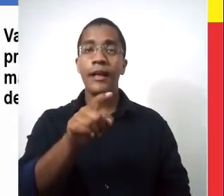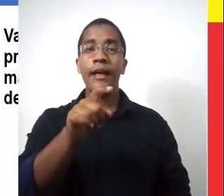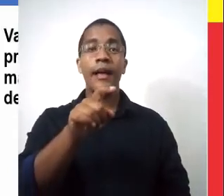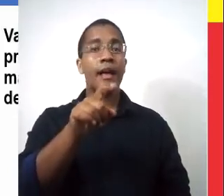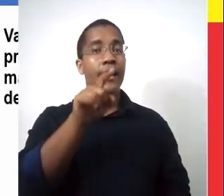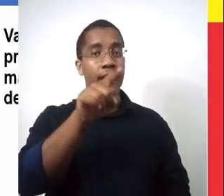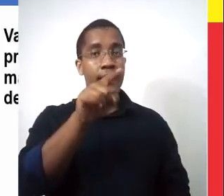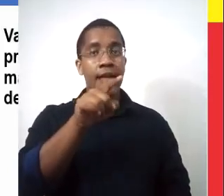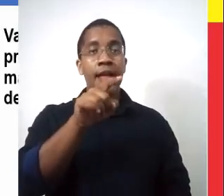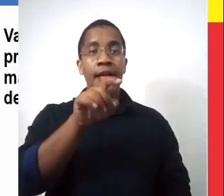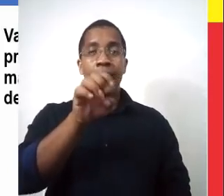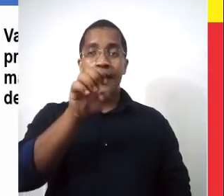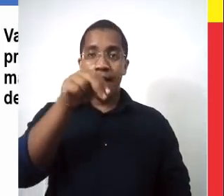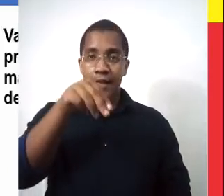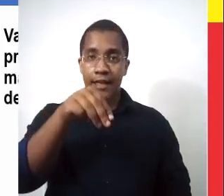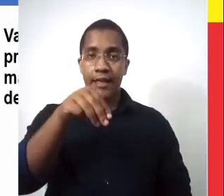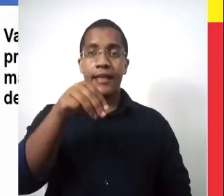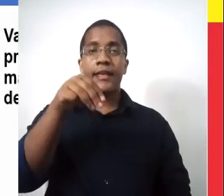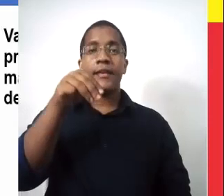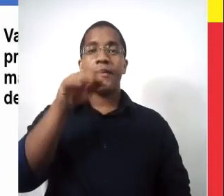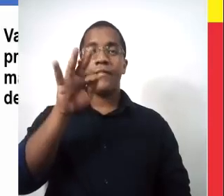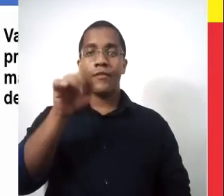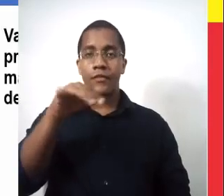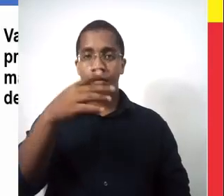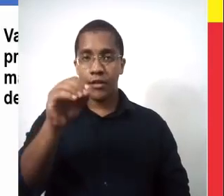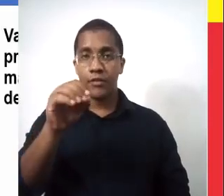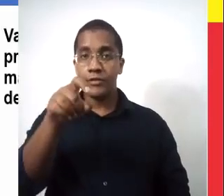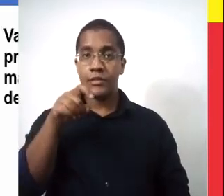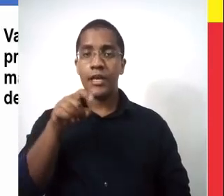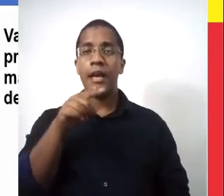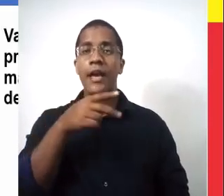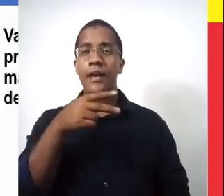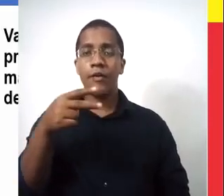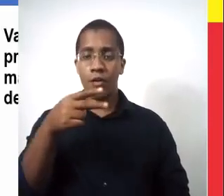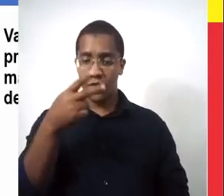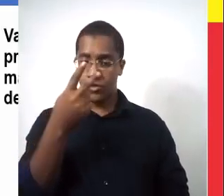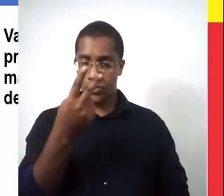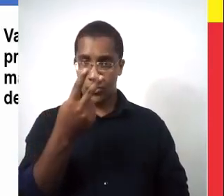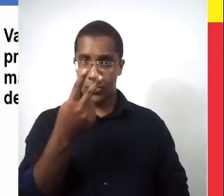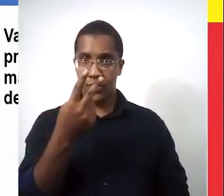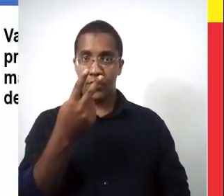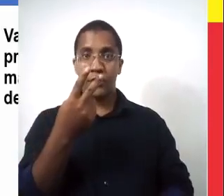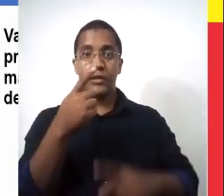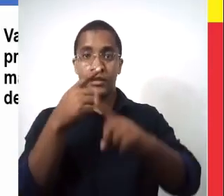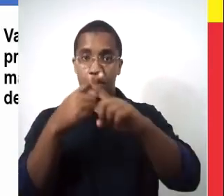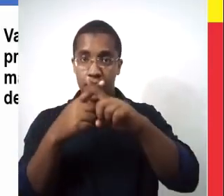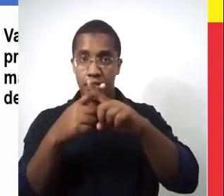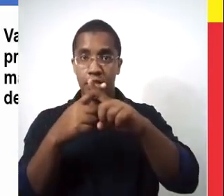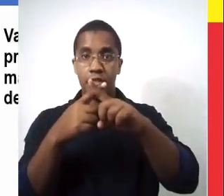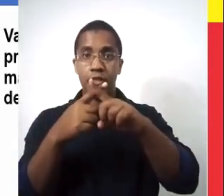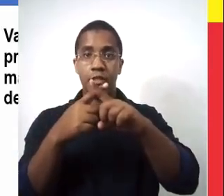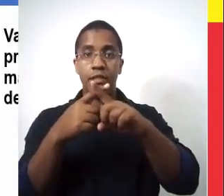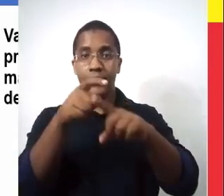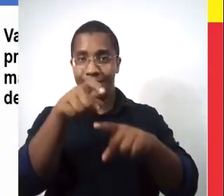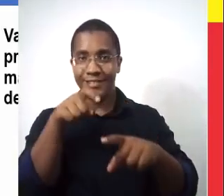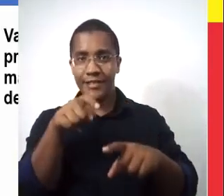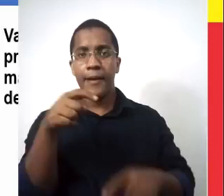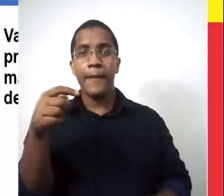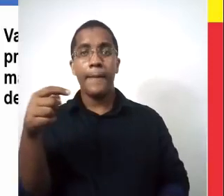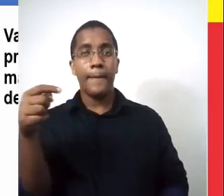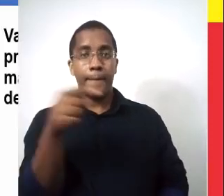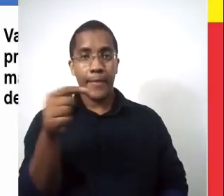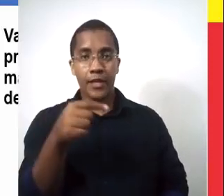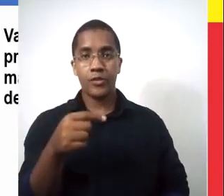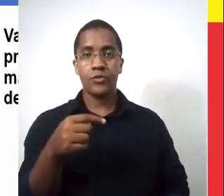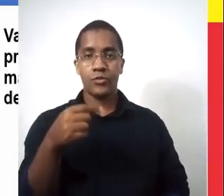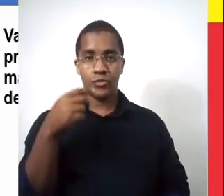função de x é igual a 2x menos 1. Se x for 1, então vai ser f de 1 é igual a 2